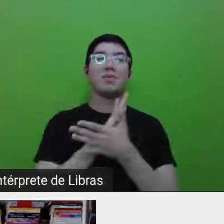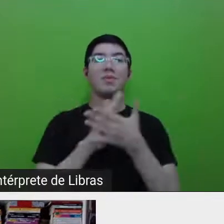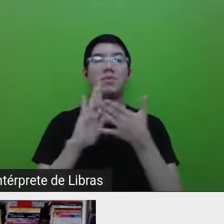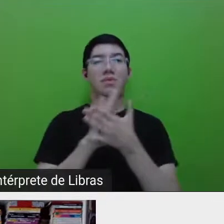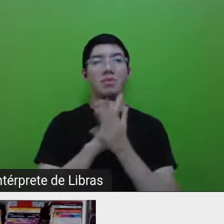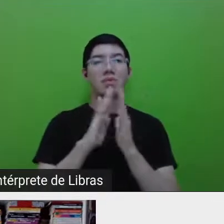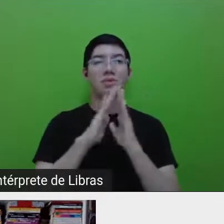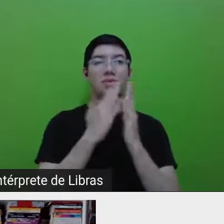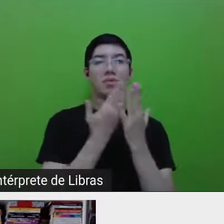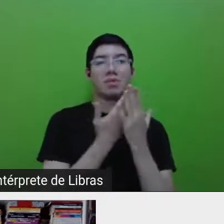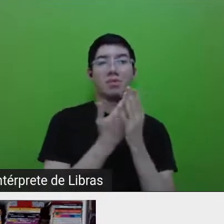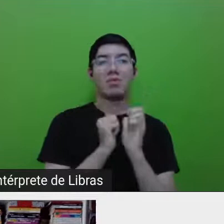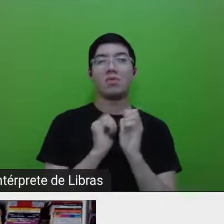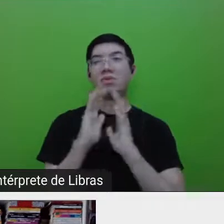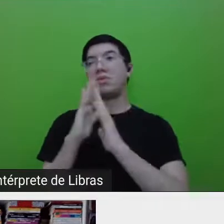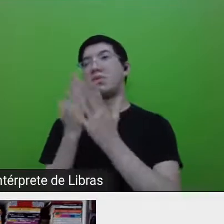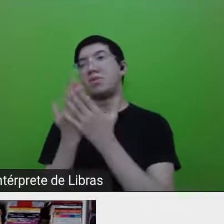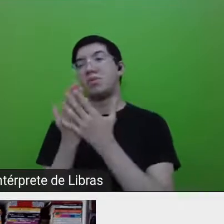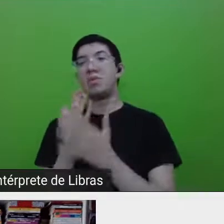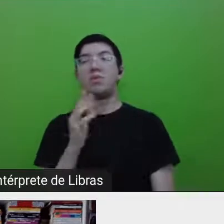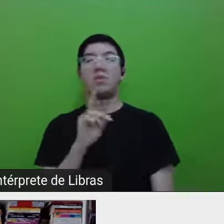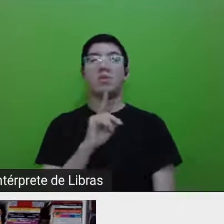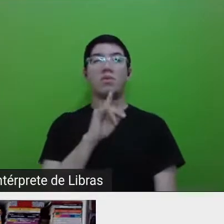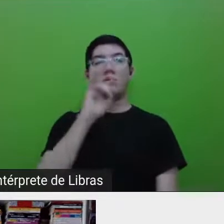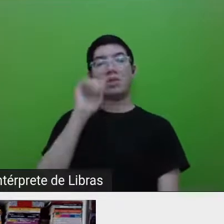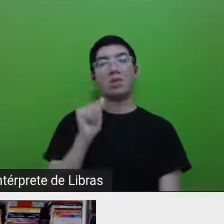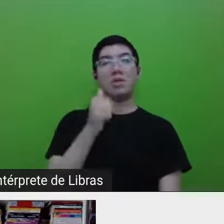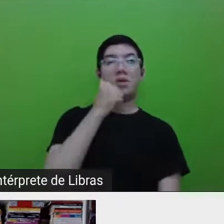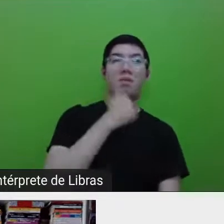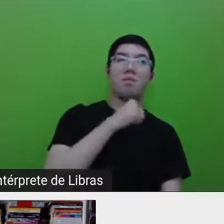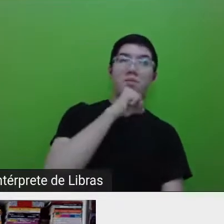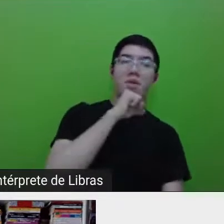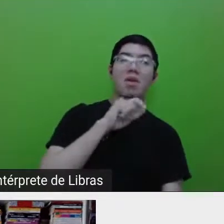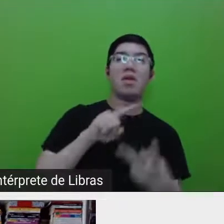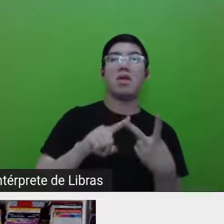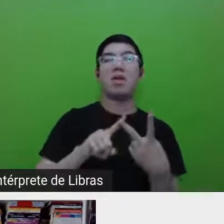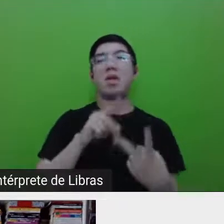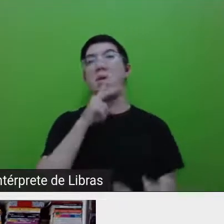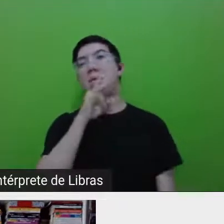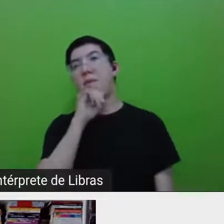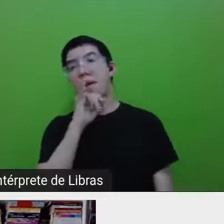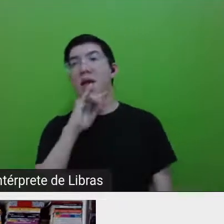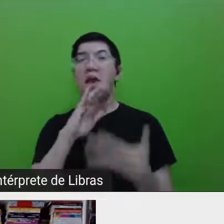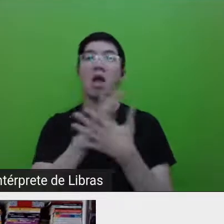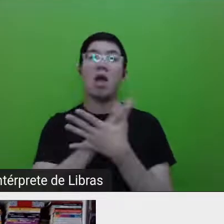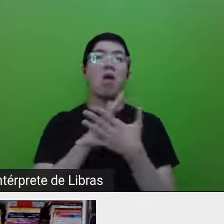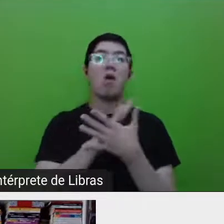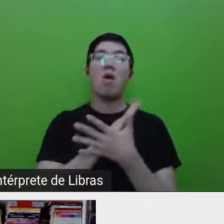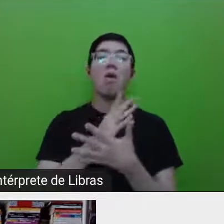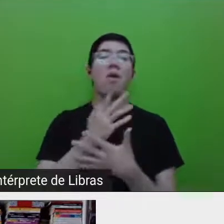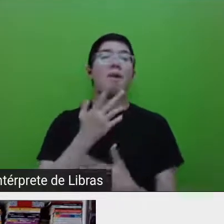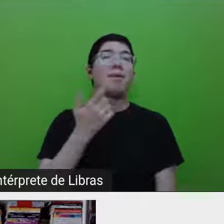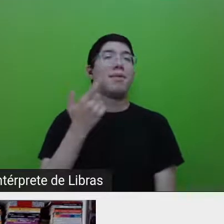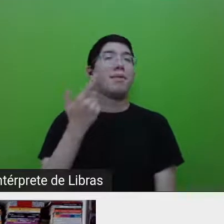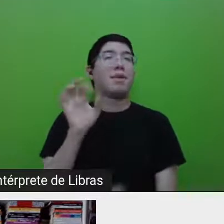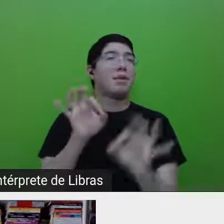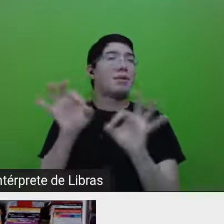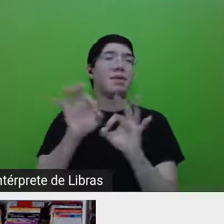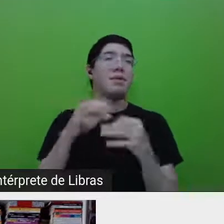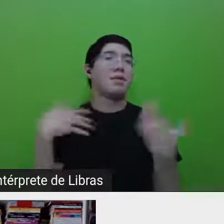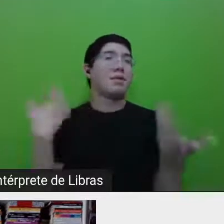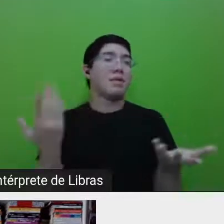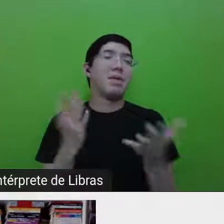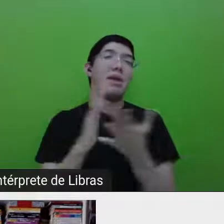não tem mais dia das mães ou dos pais, é o dia da família, né? Porque, assim, tem crianças que não têm mãe, tem crianças que não têm pai, tem crianças que têm dois pais, eu tenho duas mães,